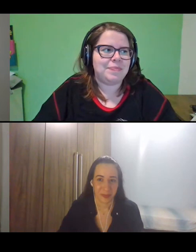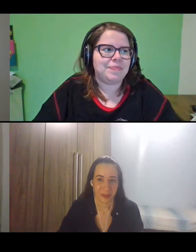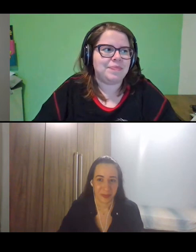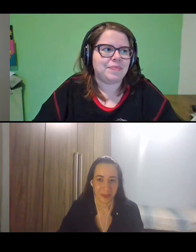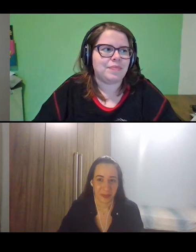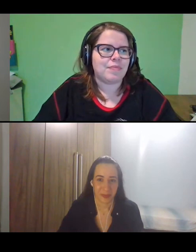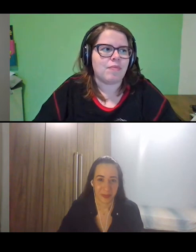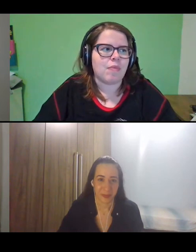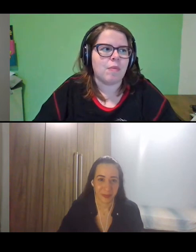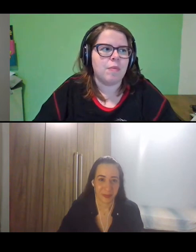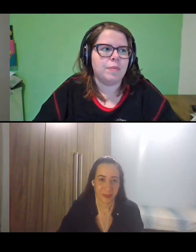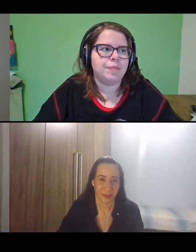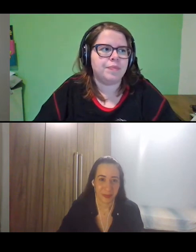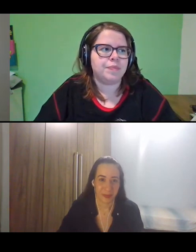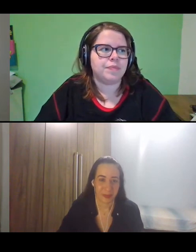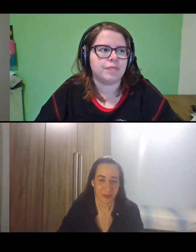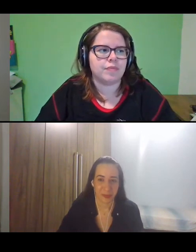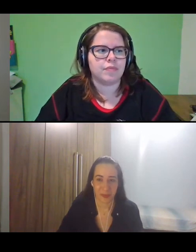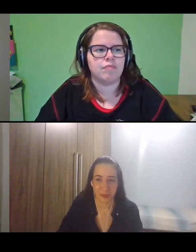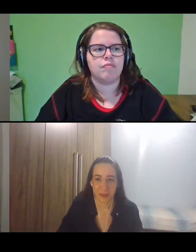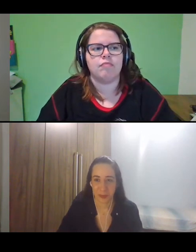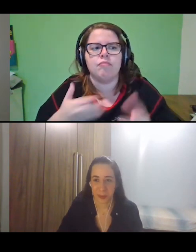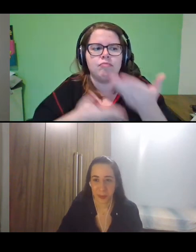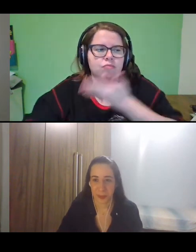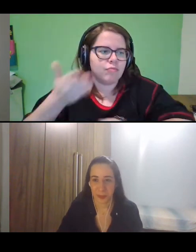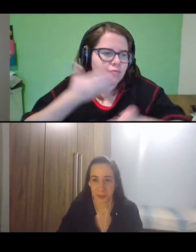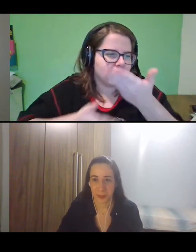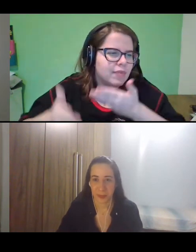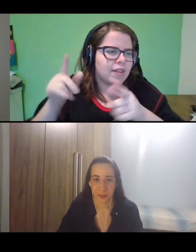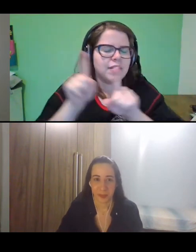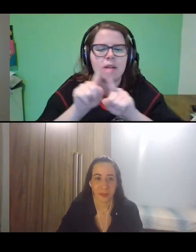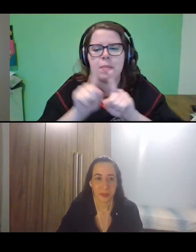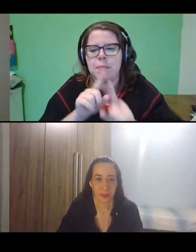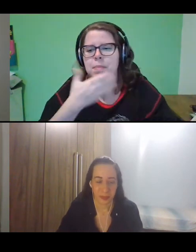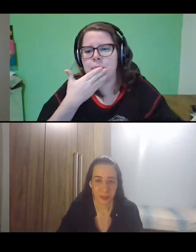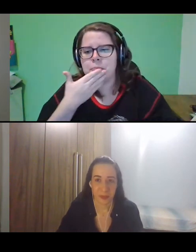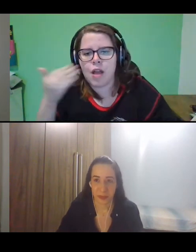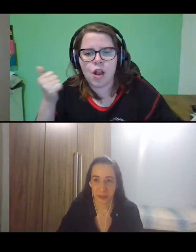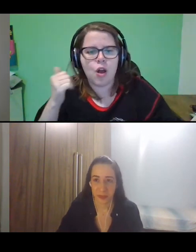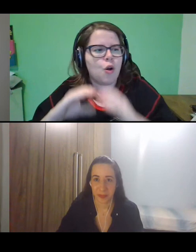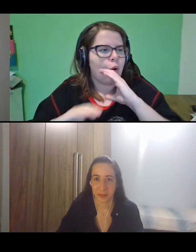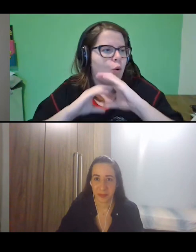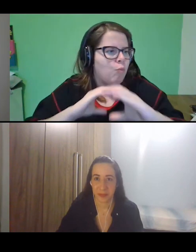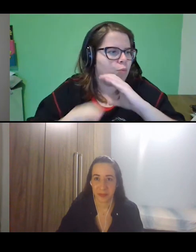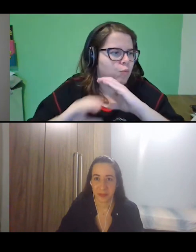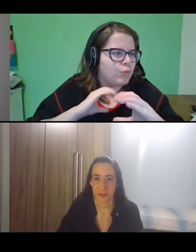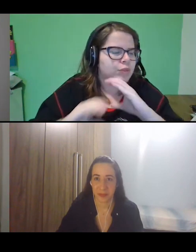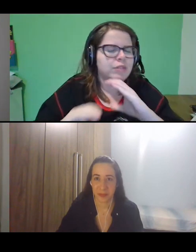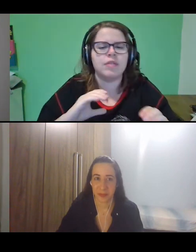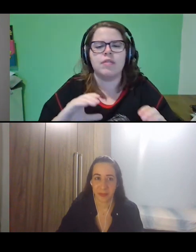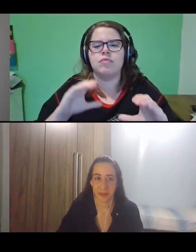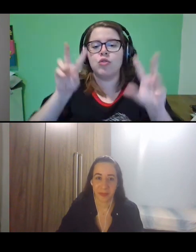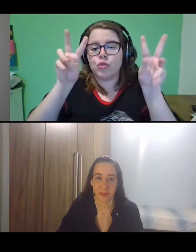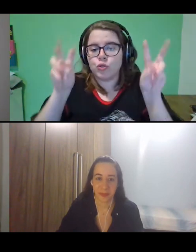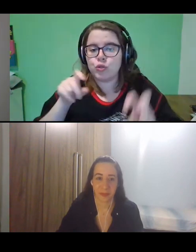Compartilhamento, participação, escutativa, melhor comunicação. Então, é sobre isso,